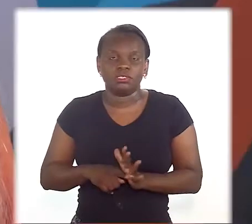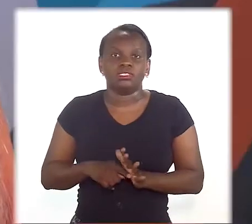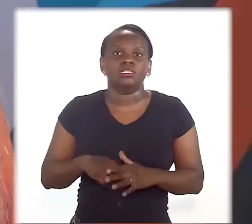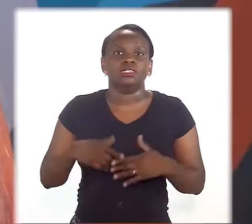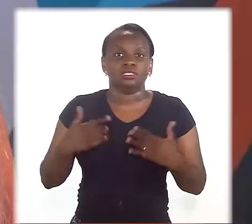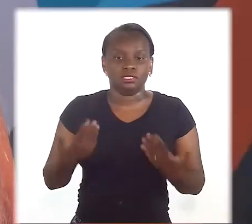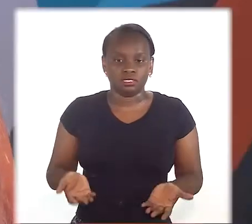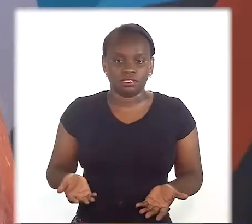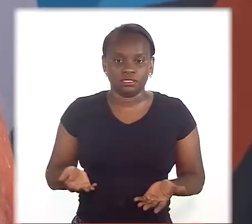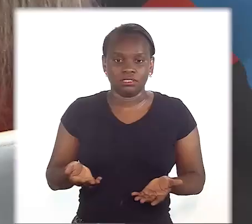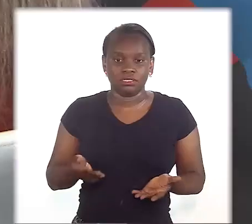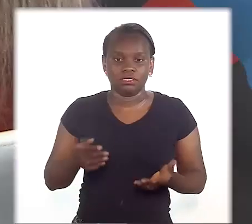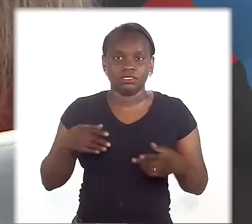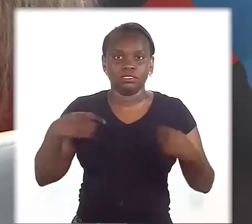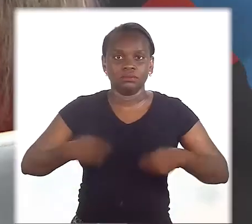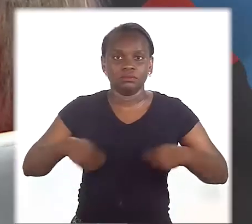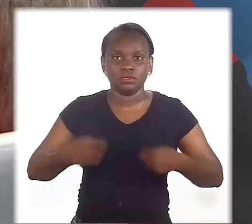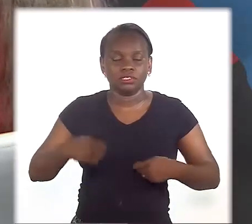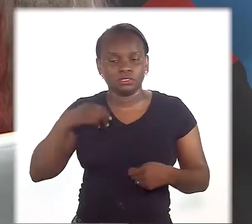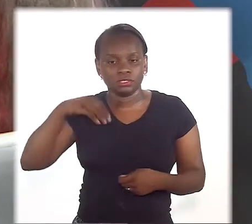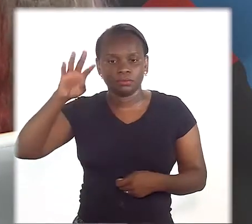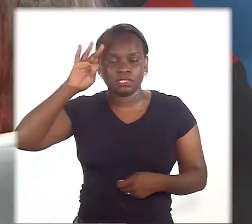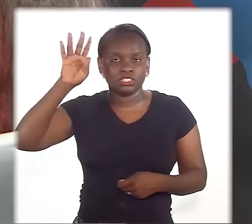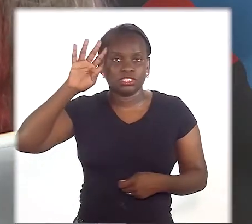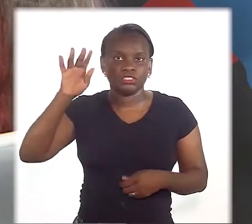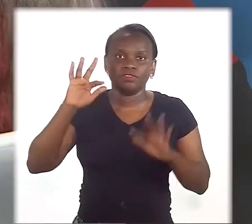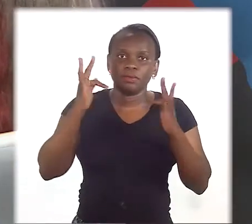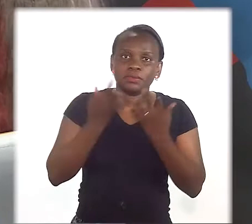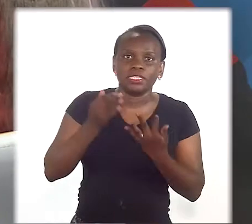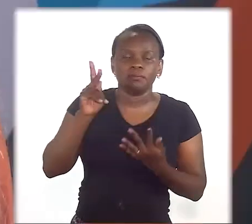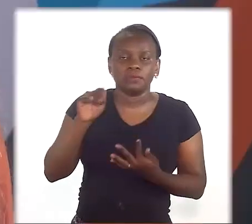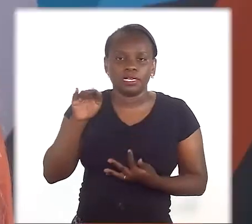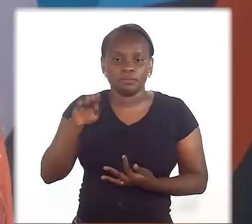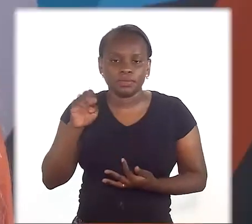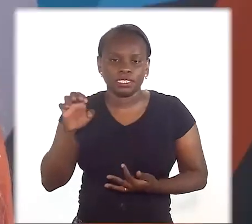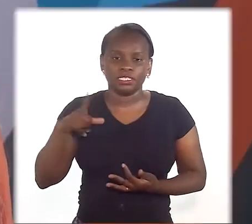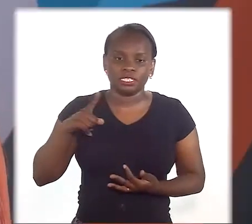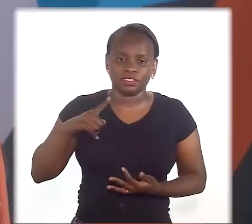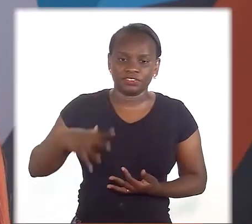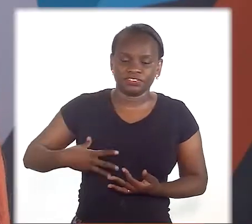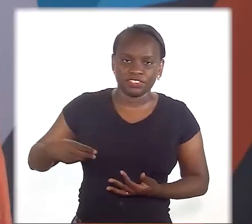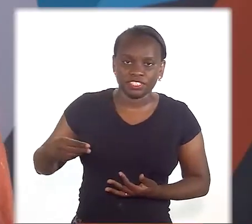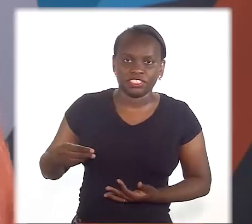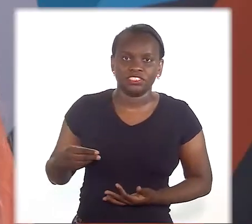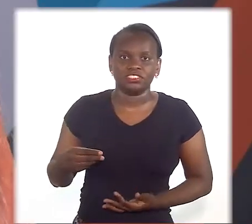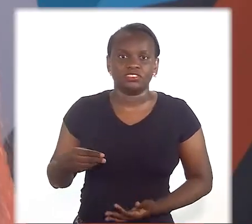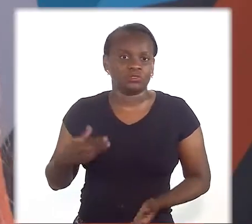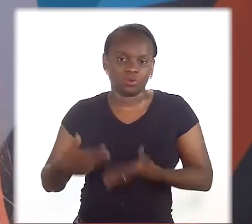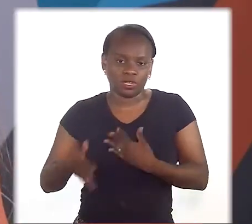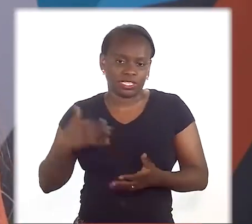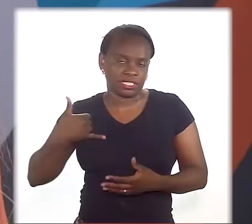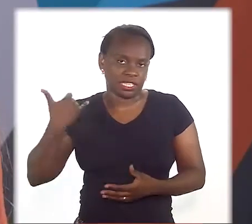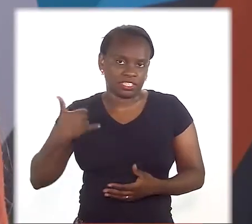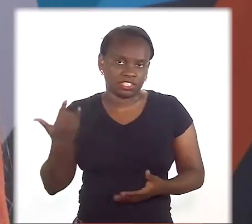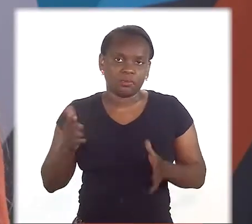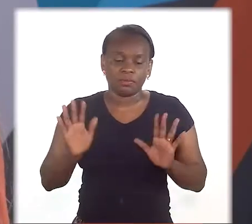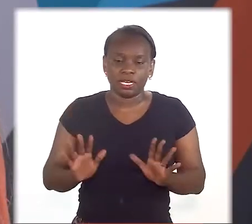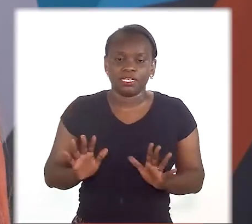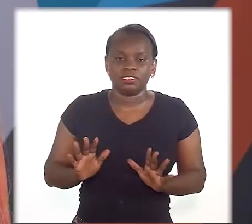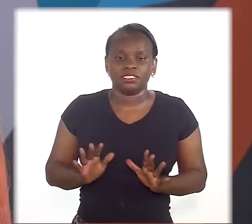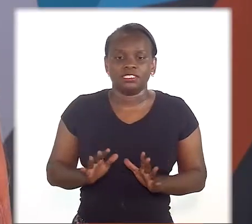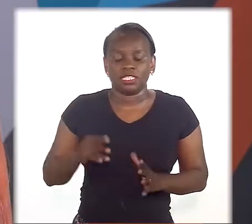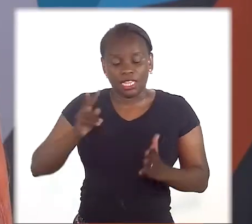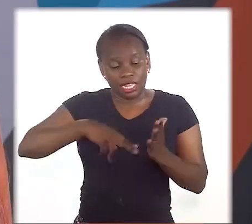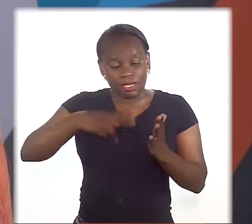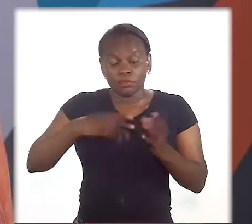criteriosa. E a culpa, Paulo? Porque eu imagino que os pais e mães que têm um filho, sobretudo, não em qualquer idade, né? Mas a